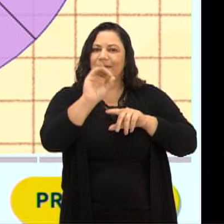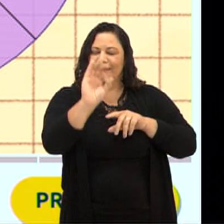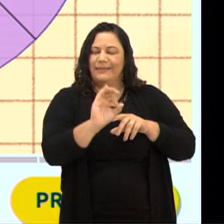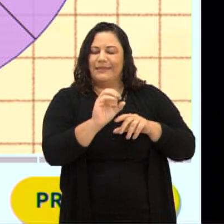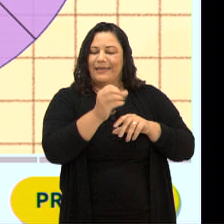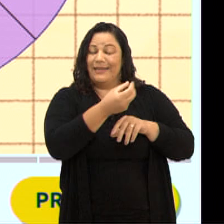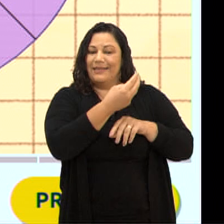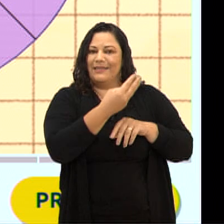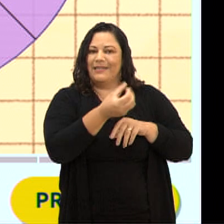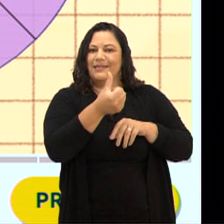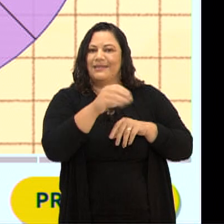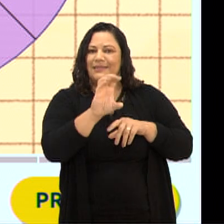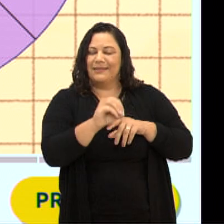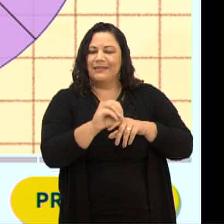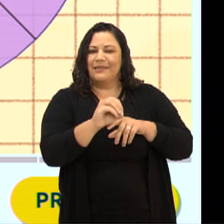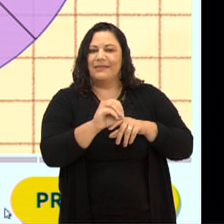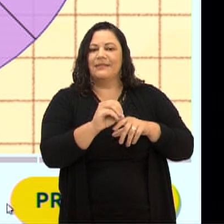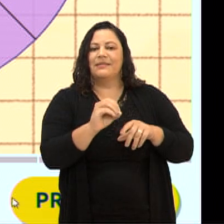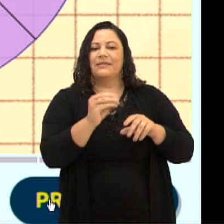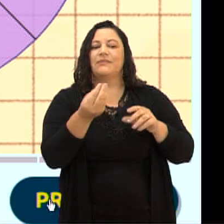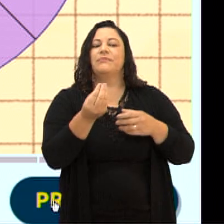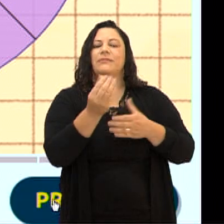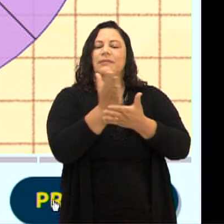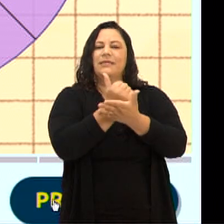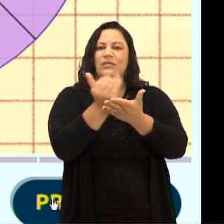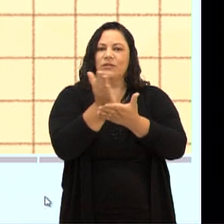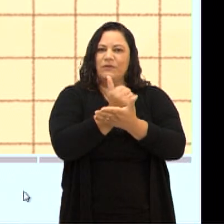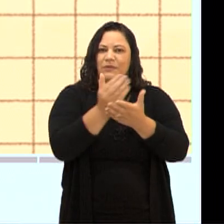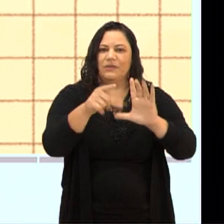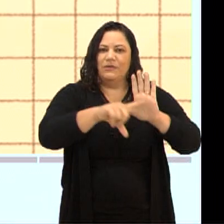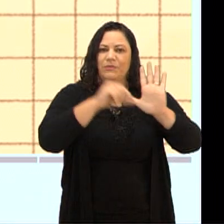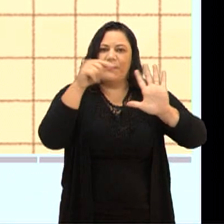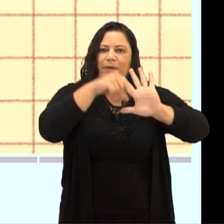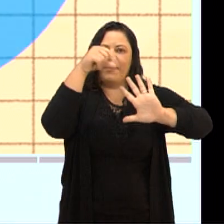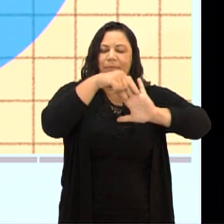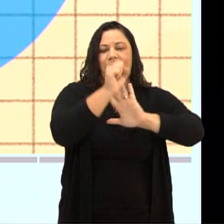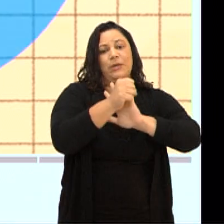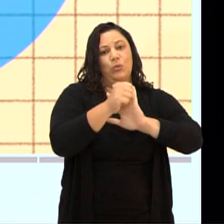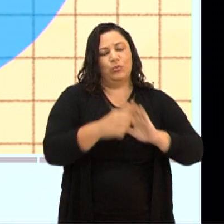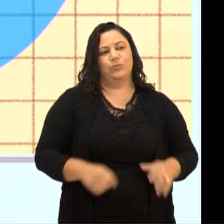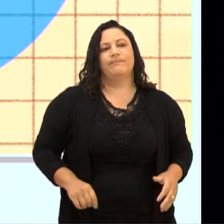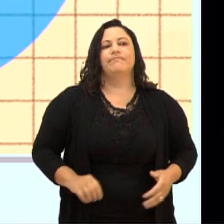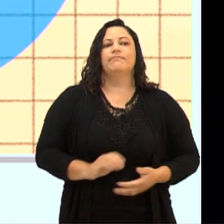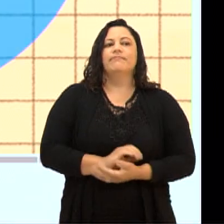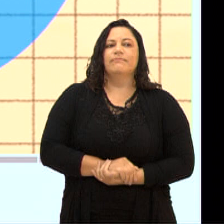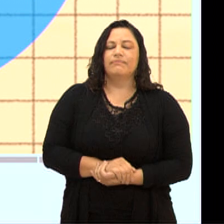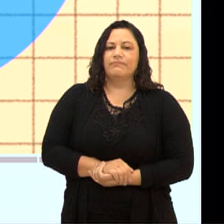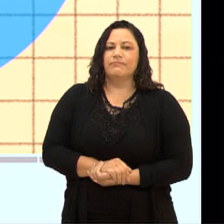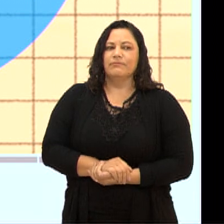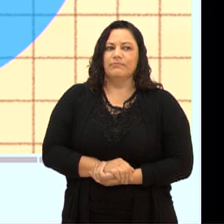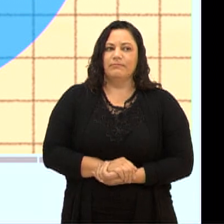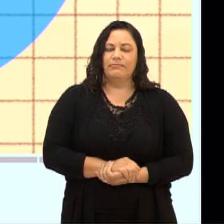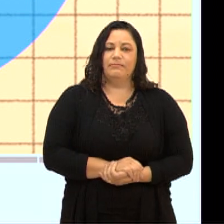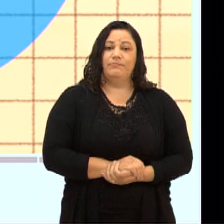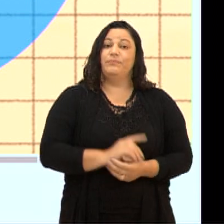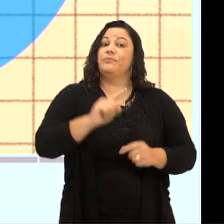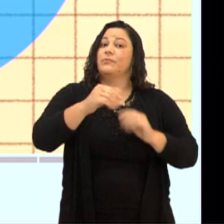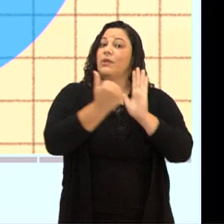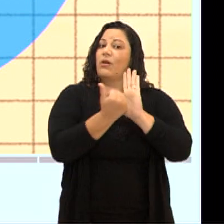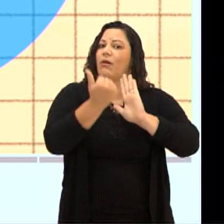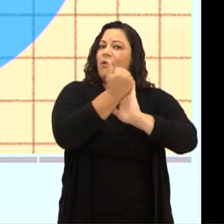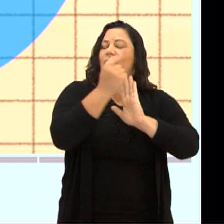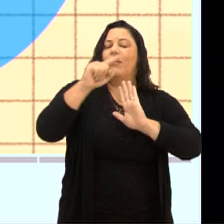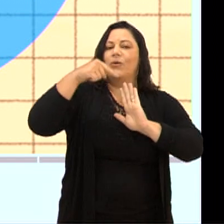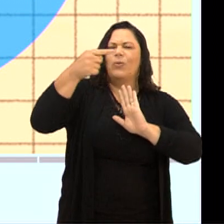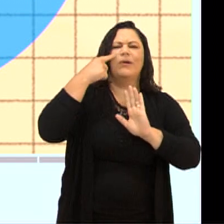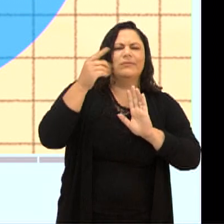8 partes, certo? Então vamos para a nossa próxima fase? A próxima fase, olha esse vocês já